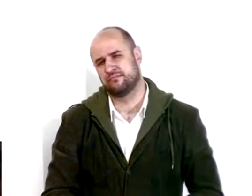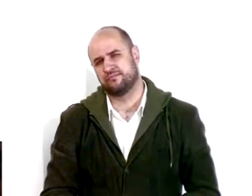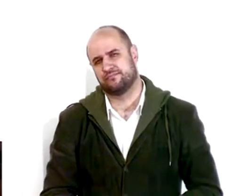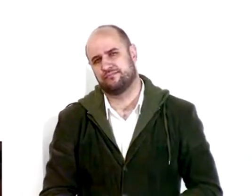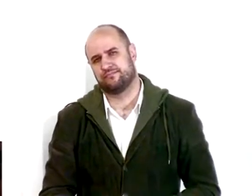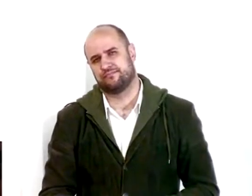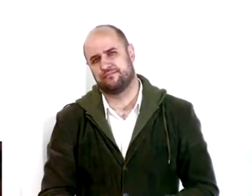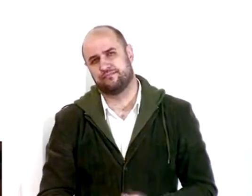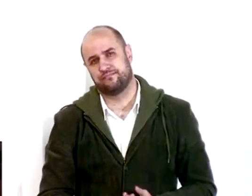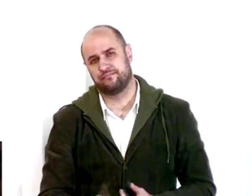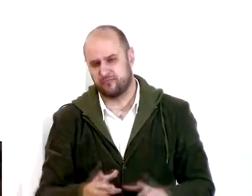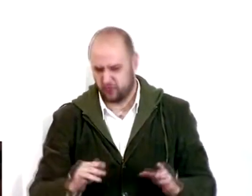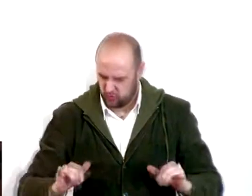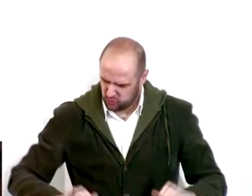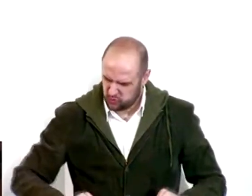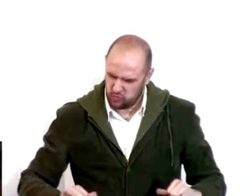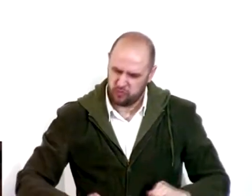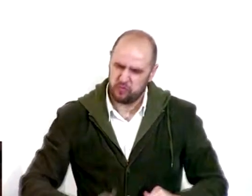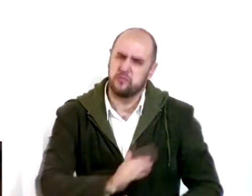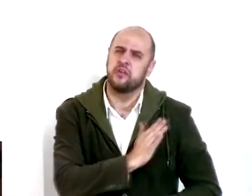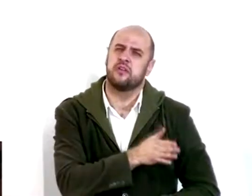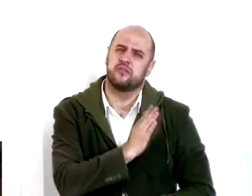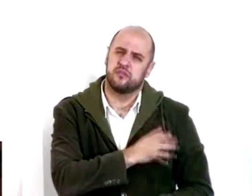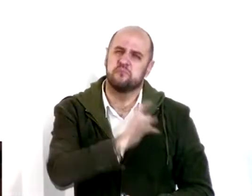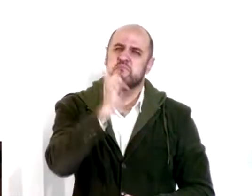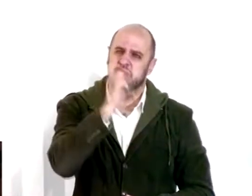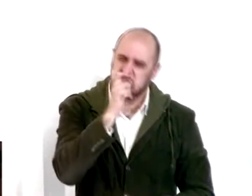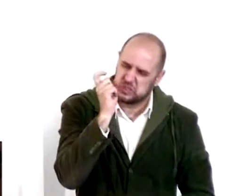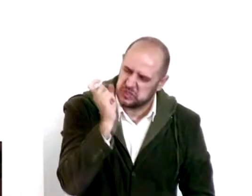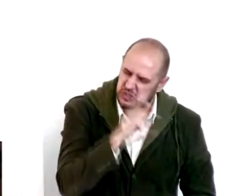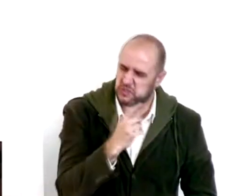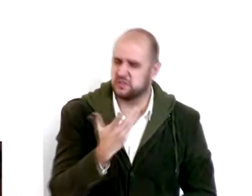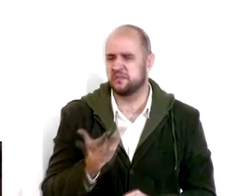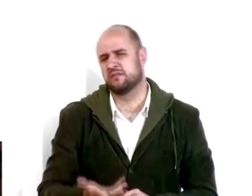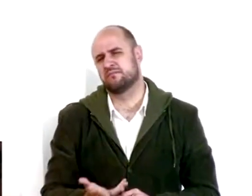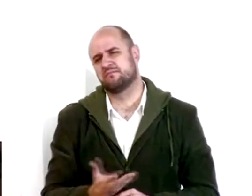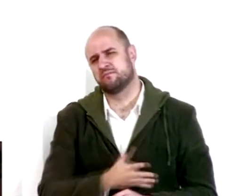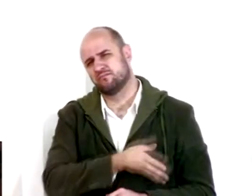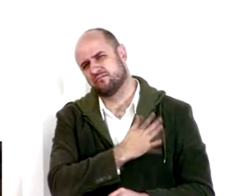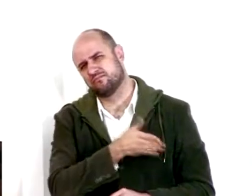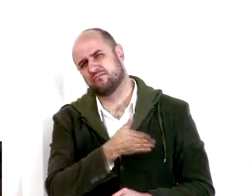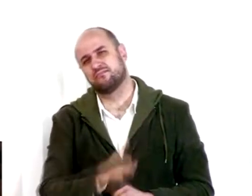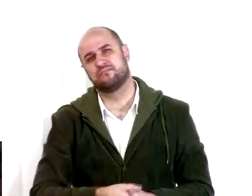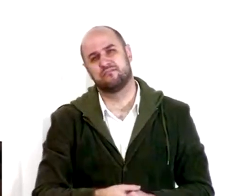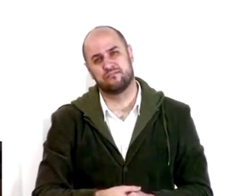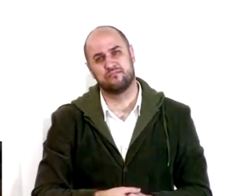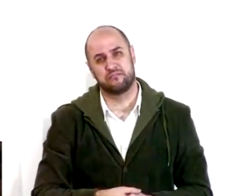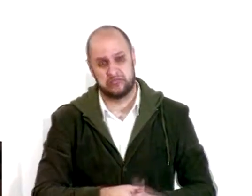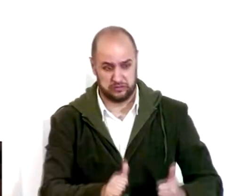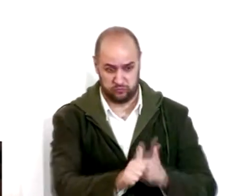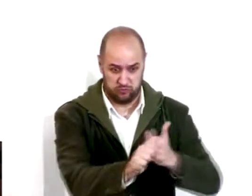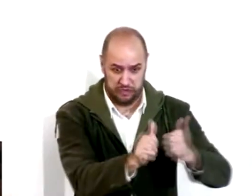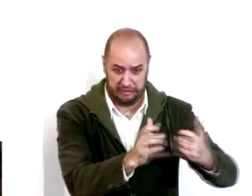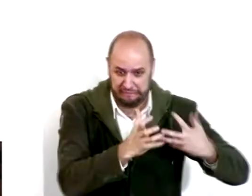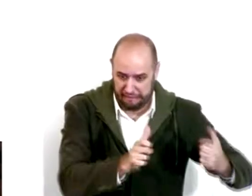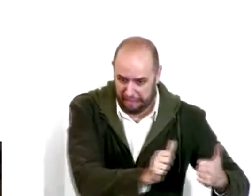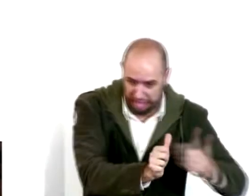Existe dor no seu coração por calúnia, por injustiça, por perseguição?